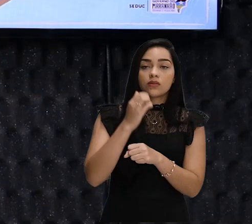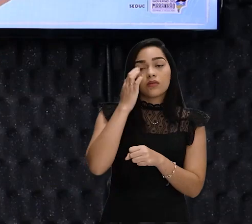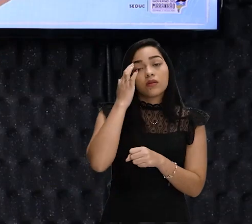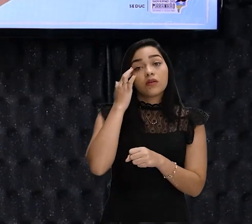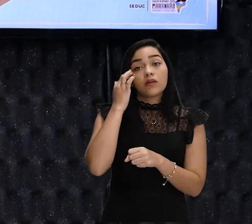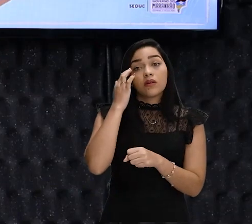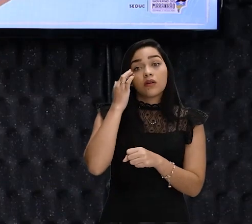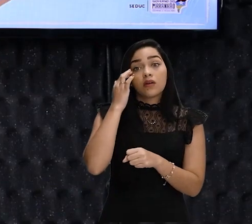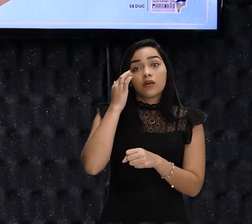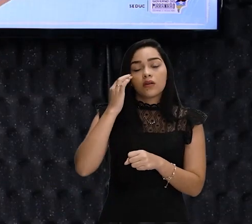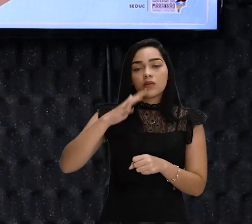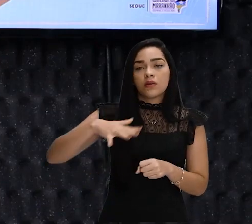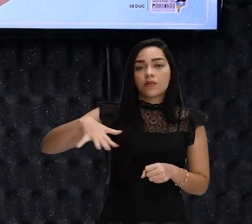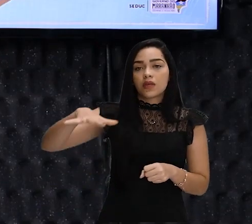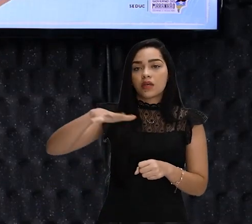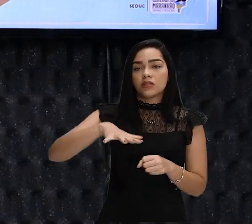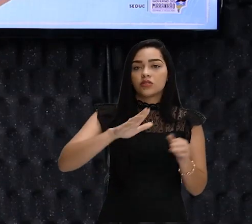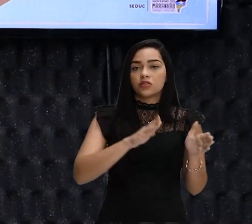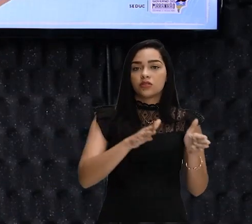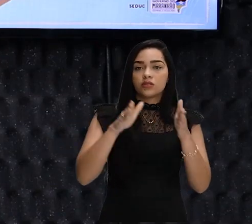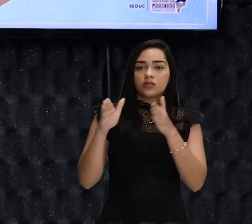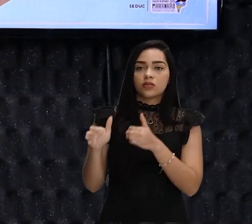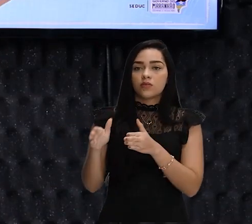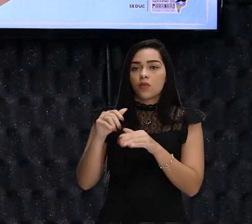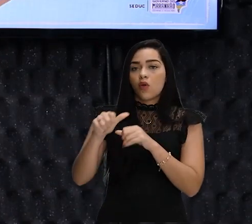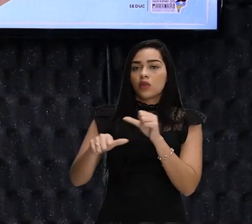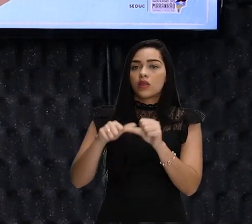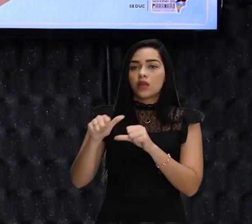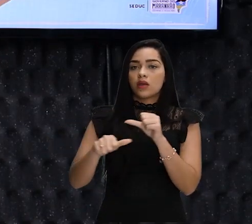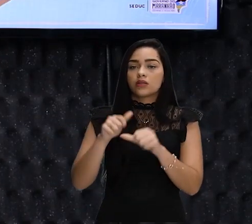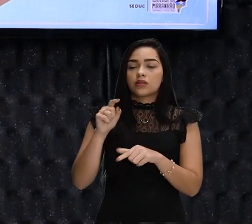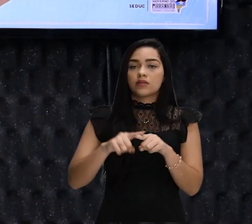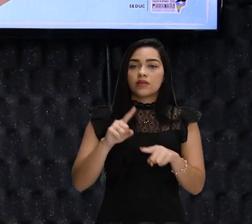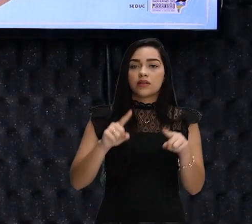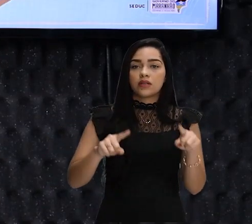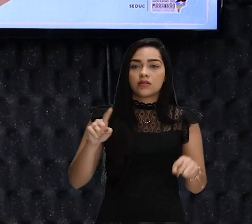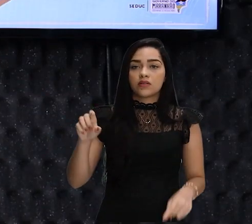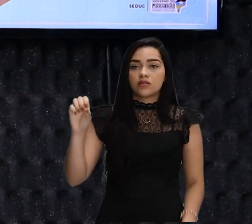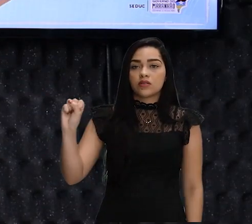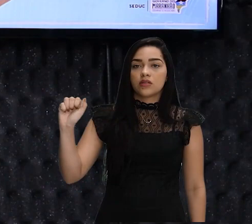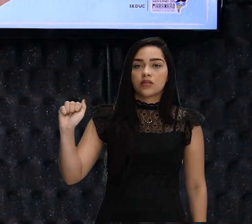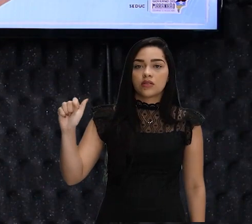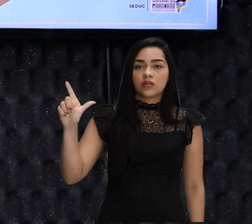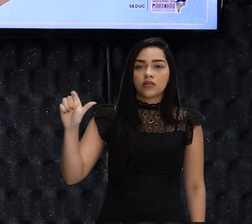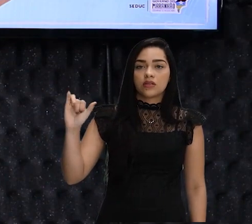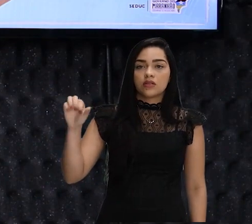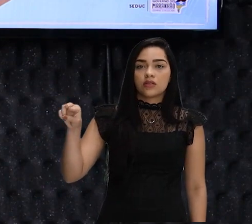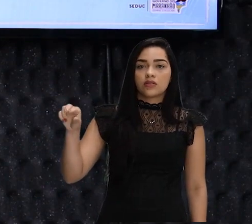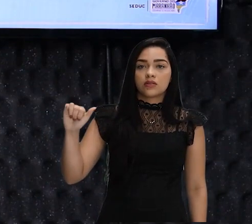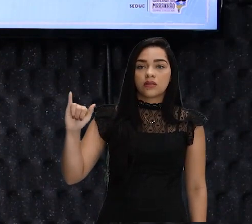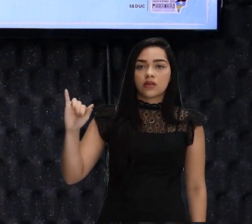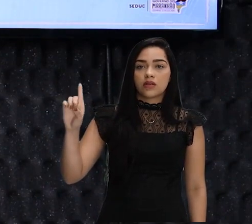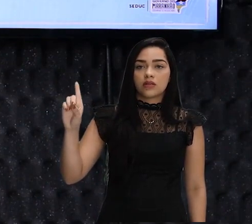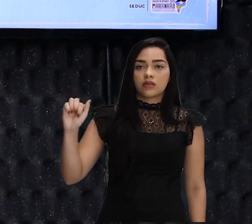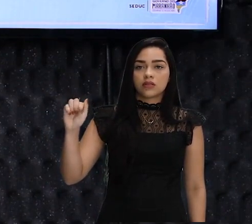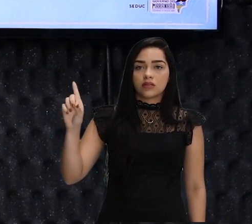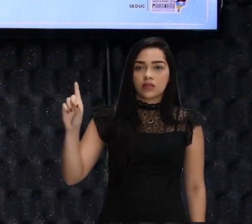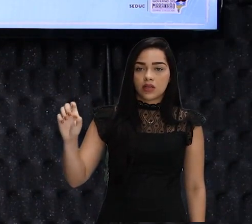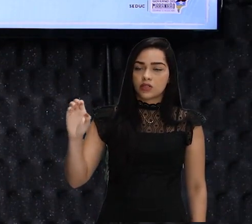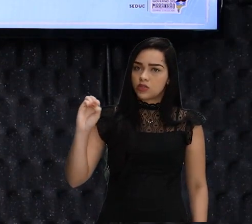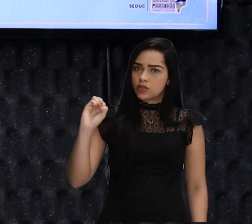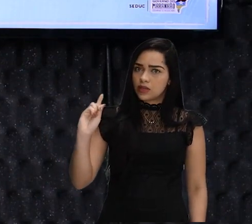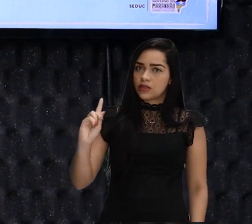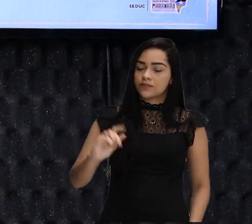desse ambiente de transição, né? Dessa variação de salinidade que ocorre nesses locais. Ok,